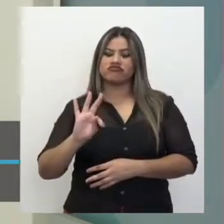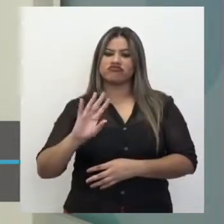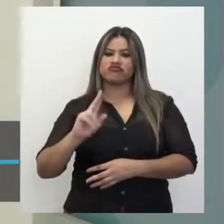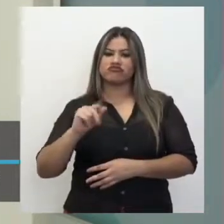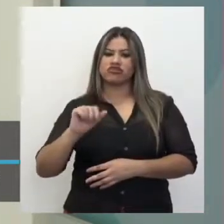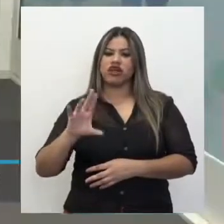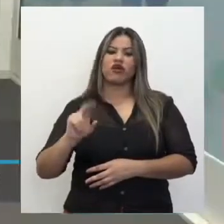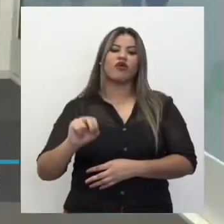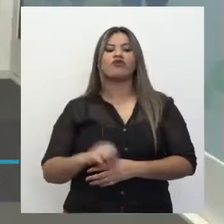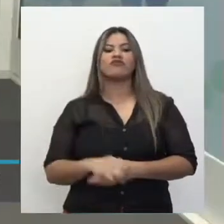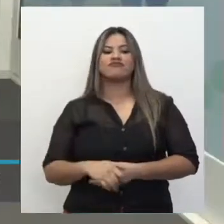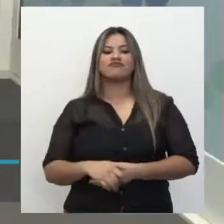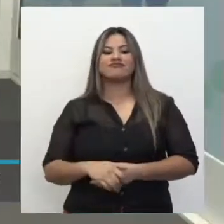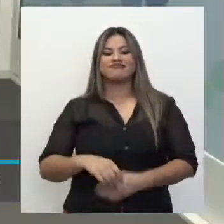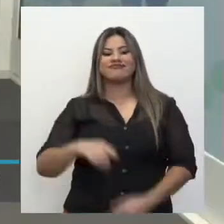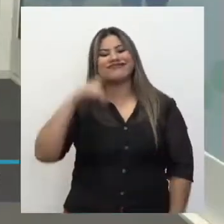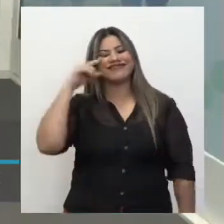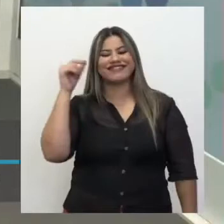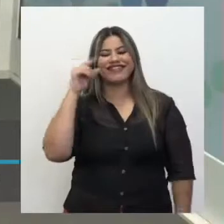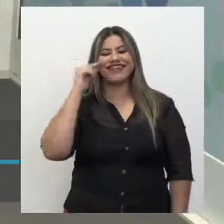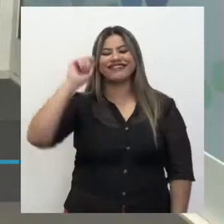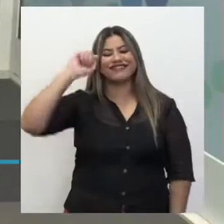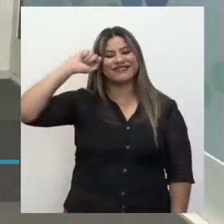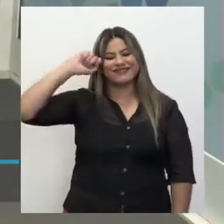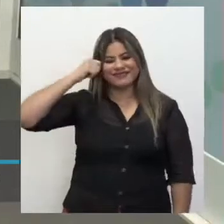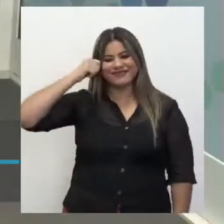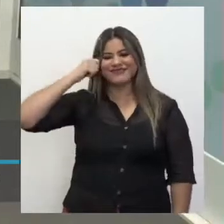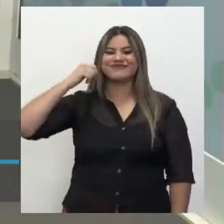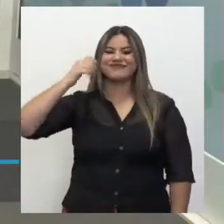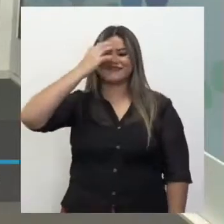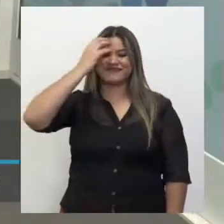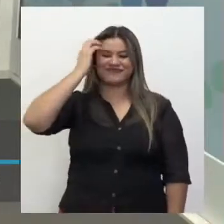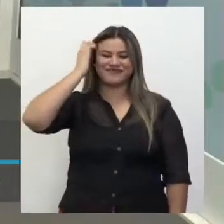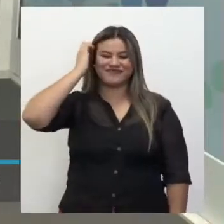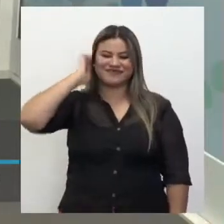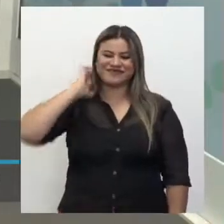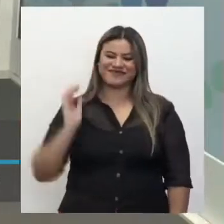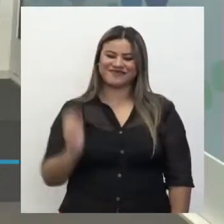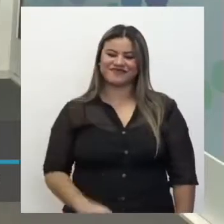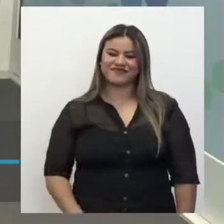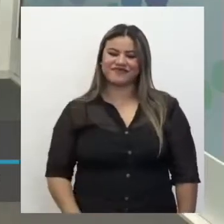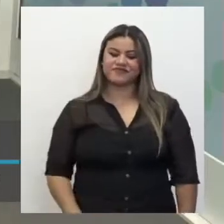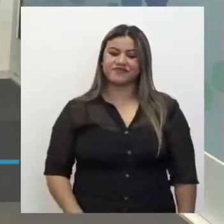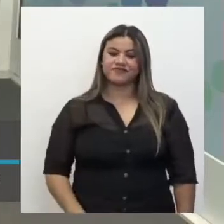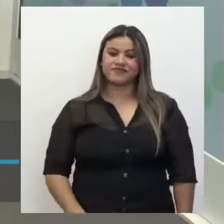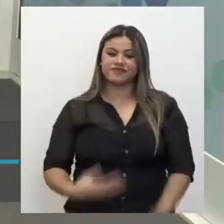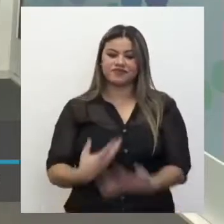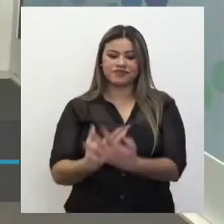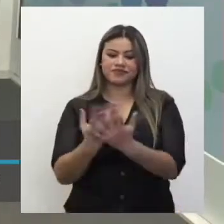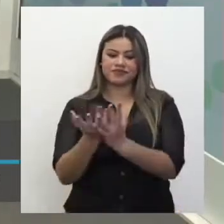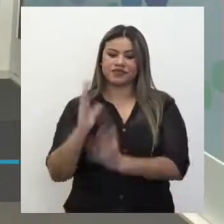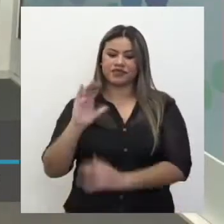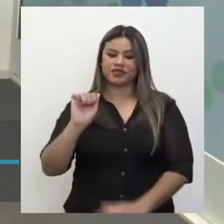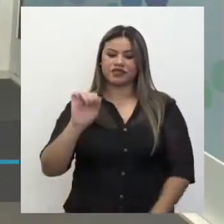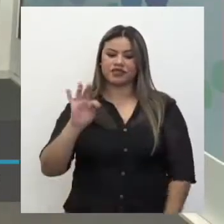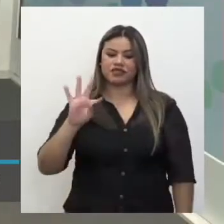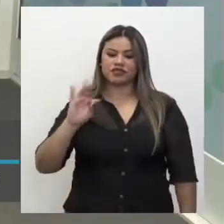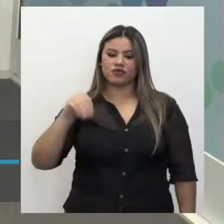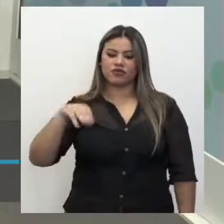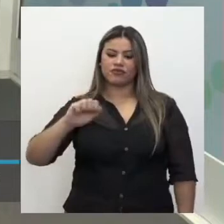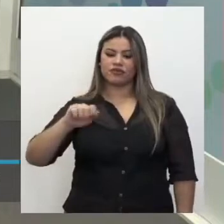Preto hoje foi bastante citado. Tanto que tem alguns professores... quanto na do sétimo. A Cartomante, né, do Machado. A Cartomante de